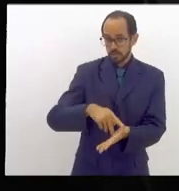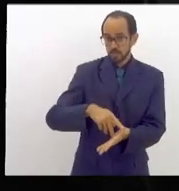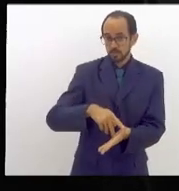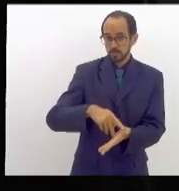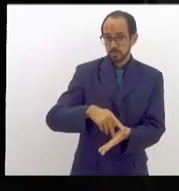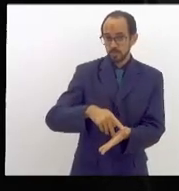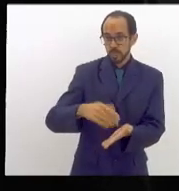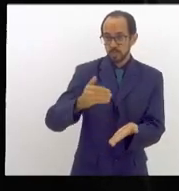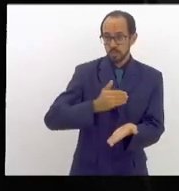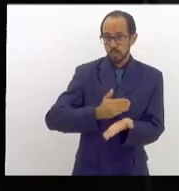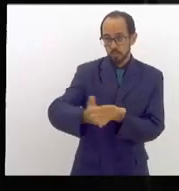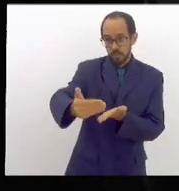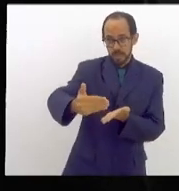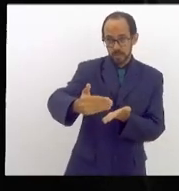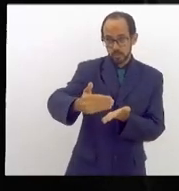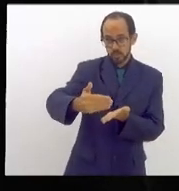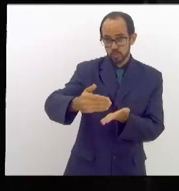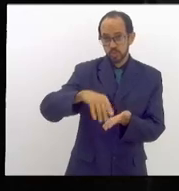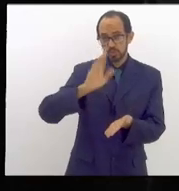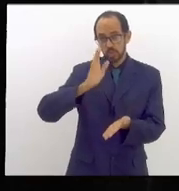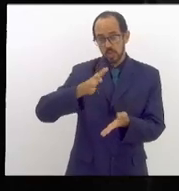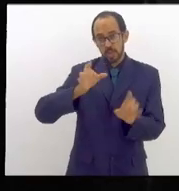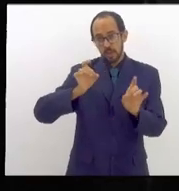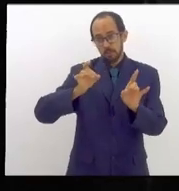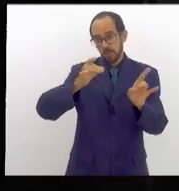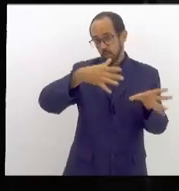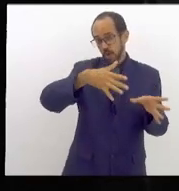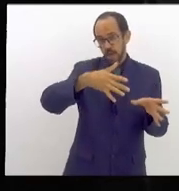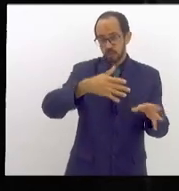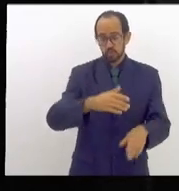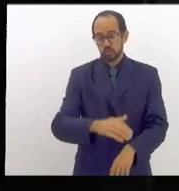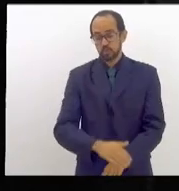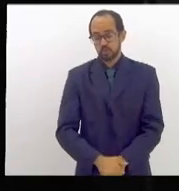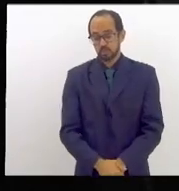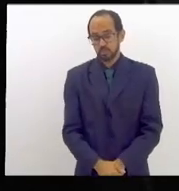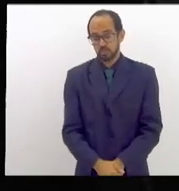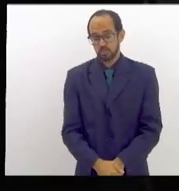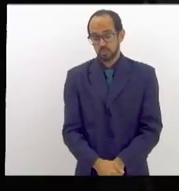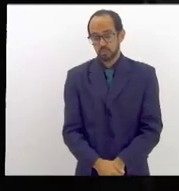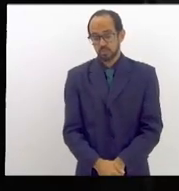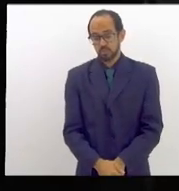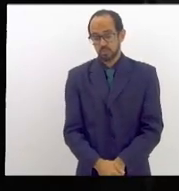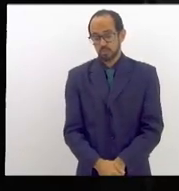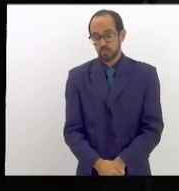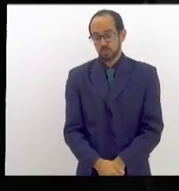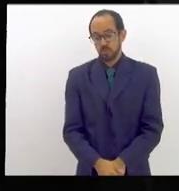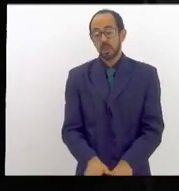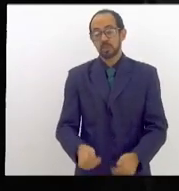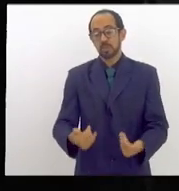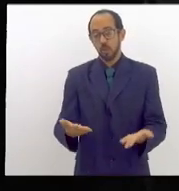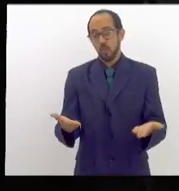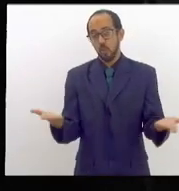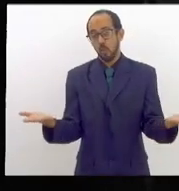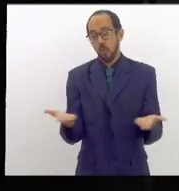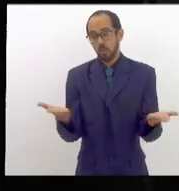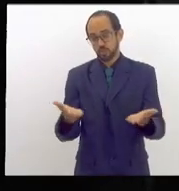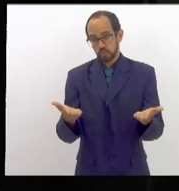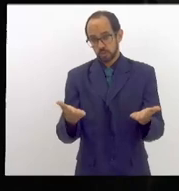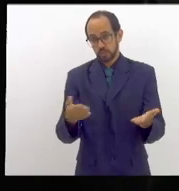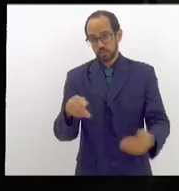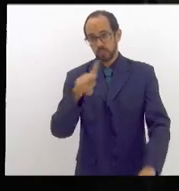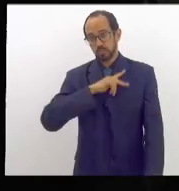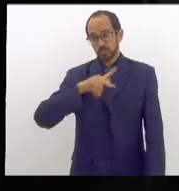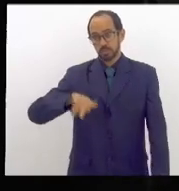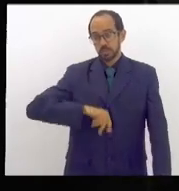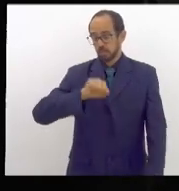para execução da fundação se perde que estava abandonada até então abandonada a própria sorte Aliás hoje hoje mesmo sobre a presidência